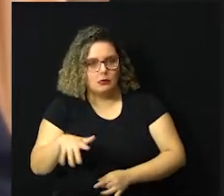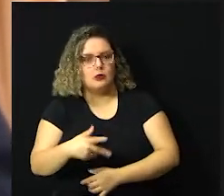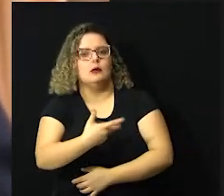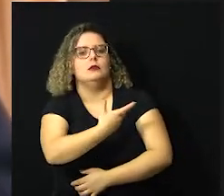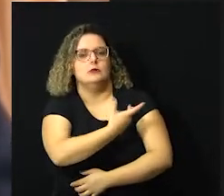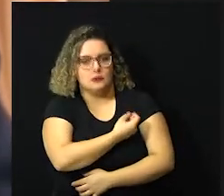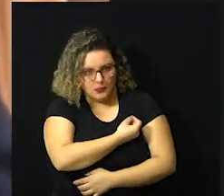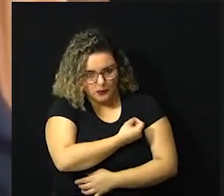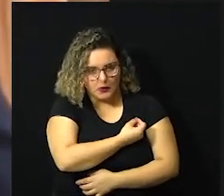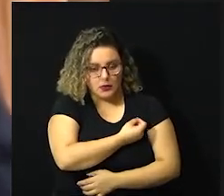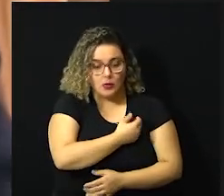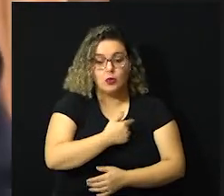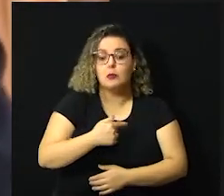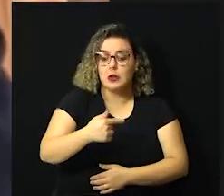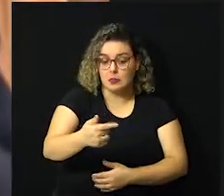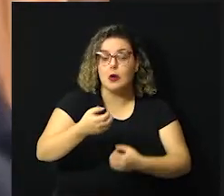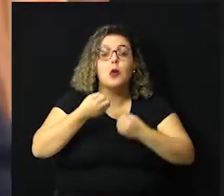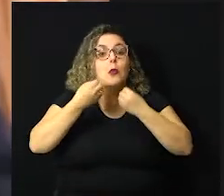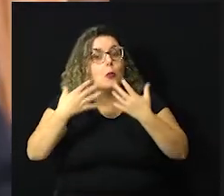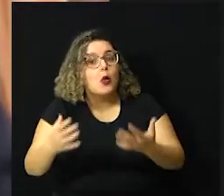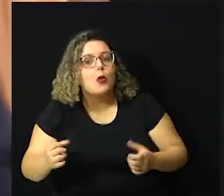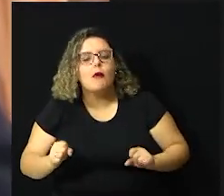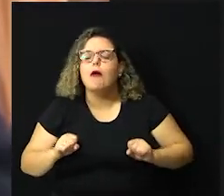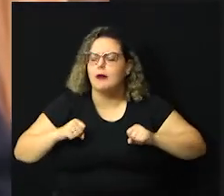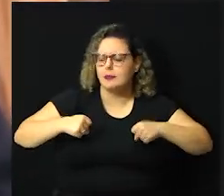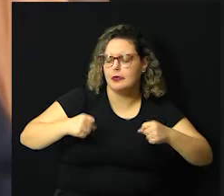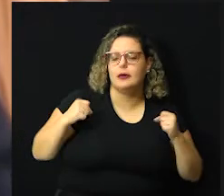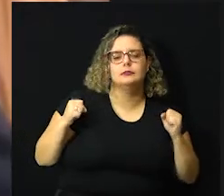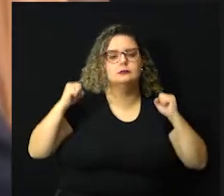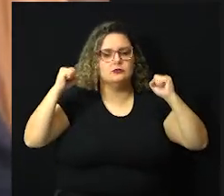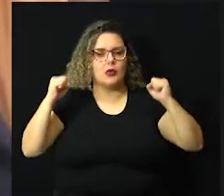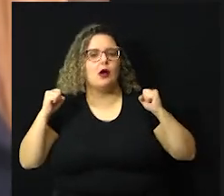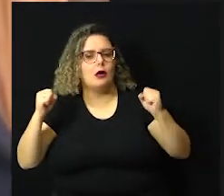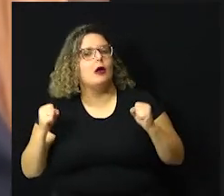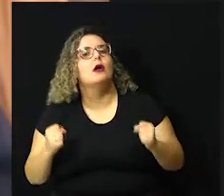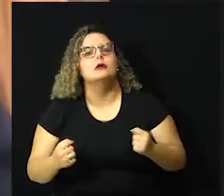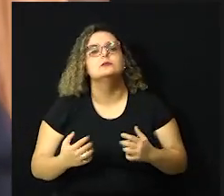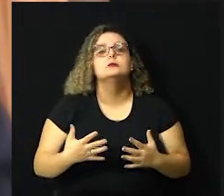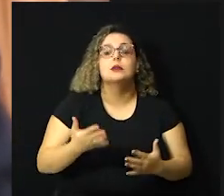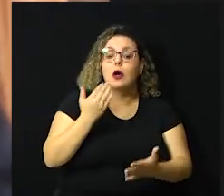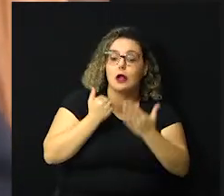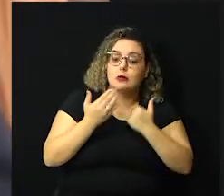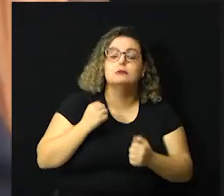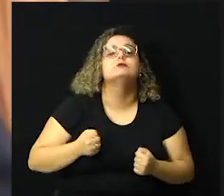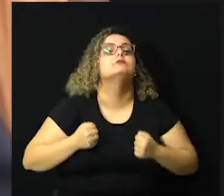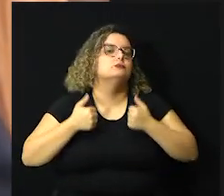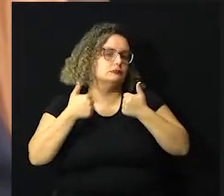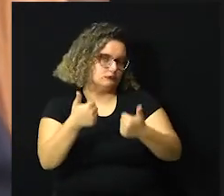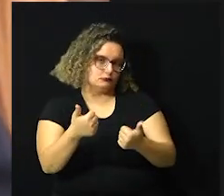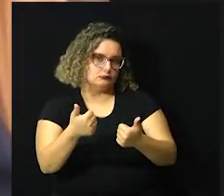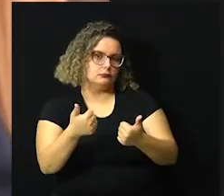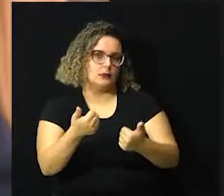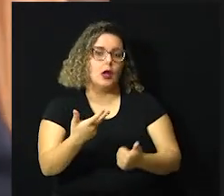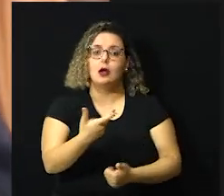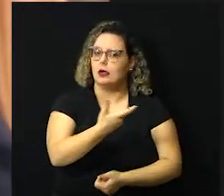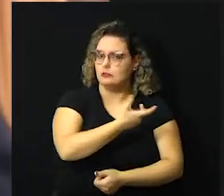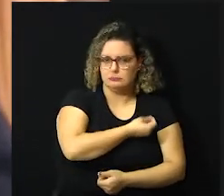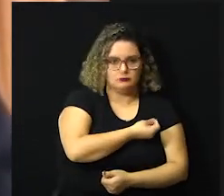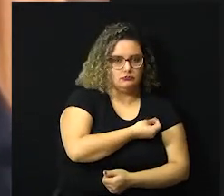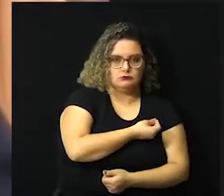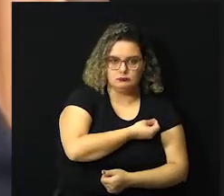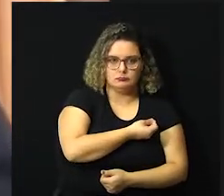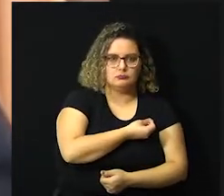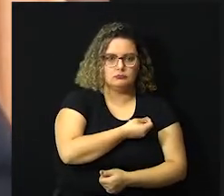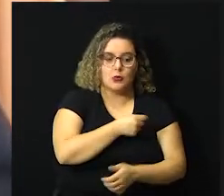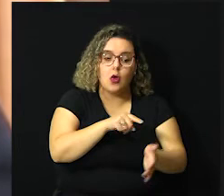criança está numa semana boa, está disposta, está ativa, está se alimentando bem, aquela vacina que está disponível, geralmente